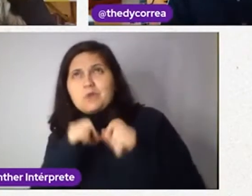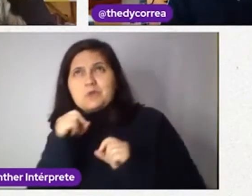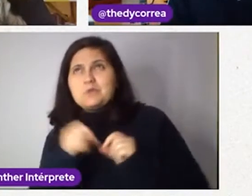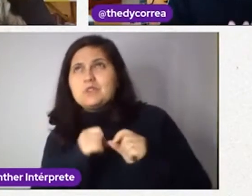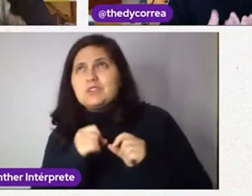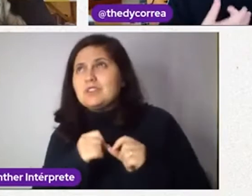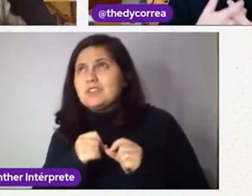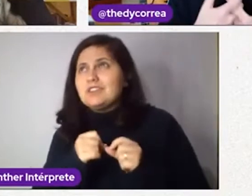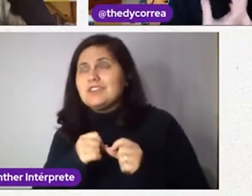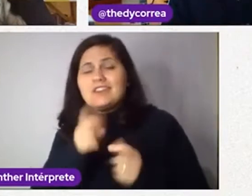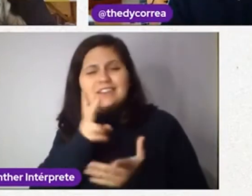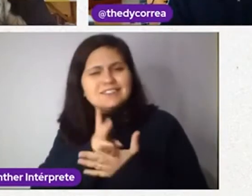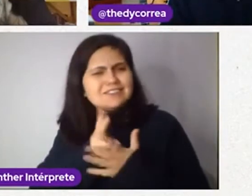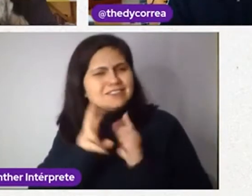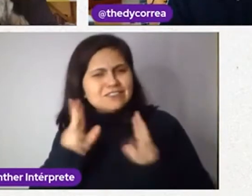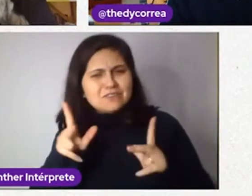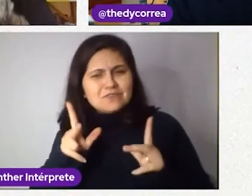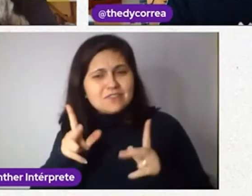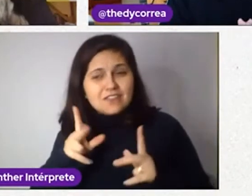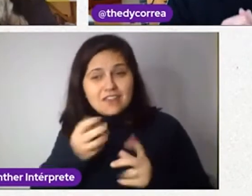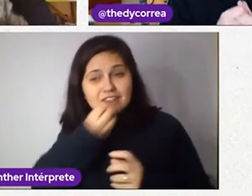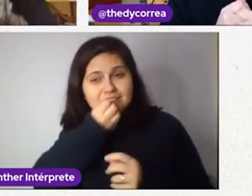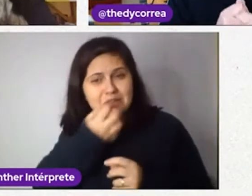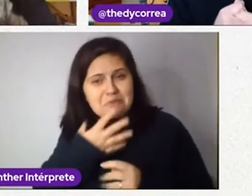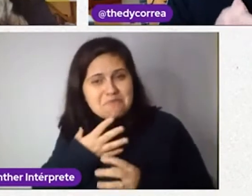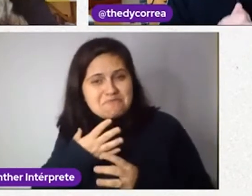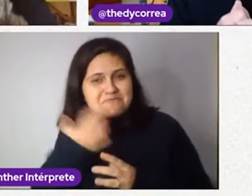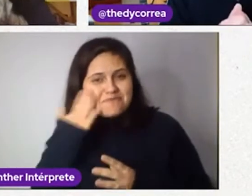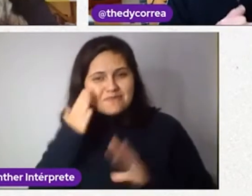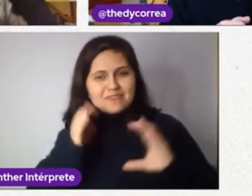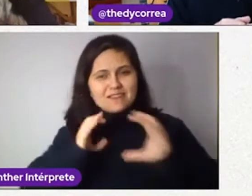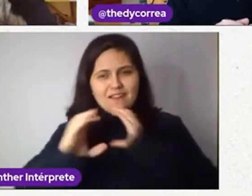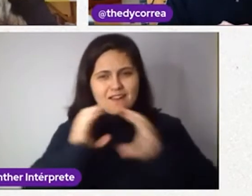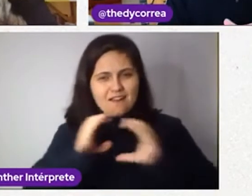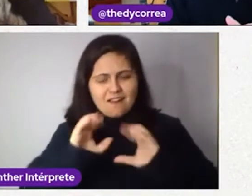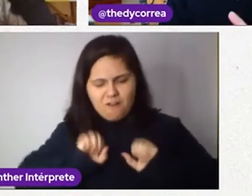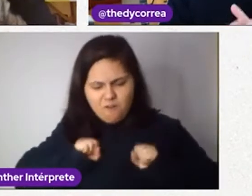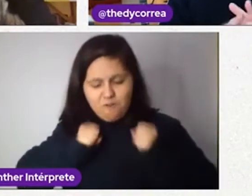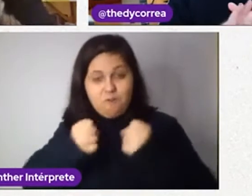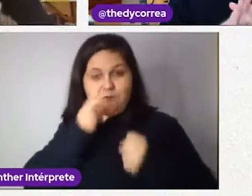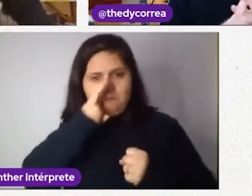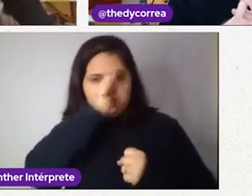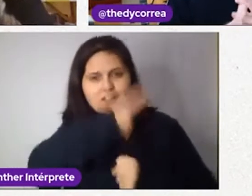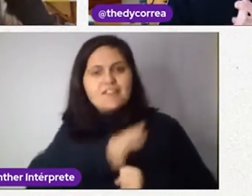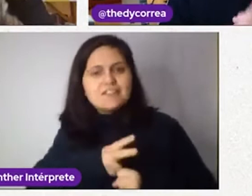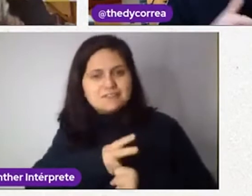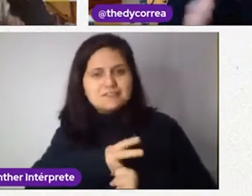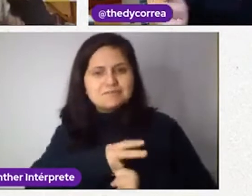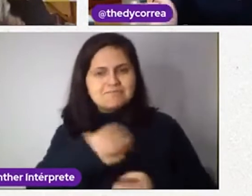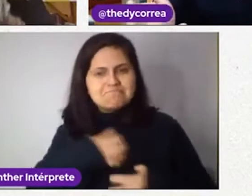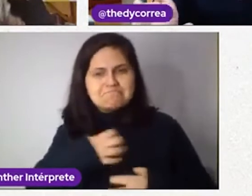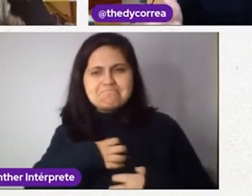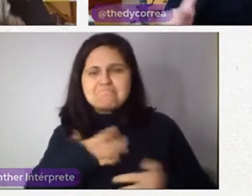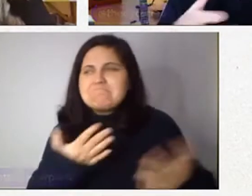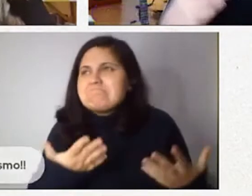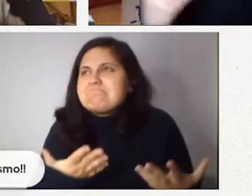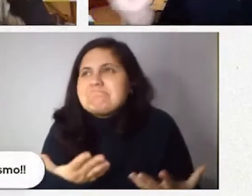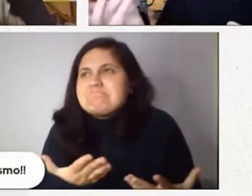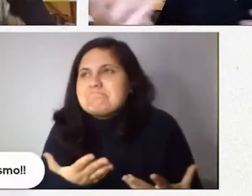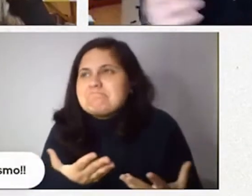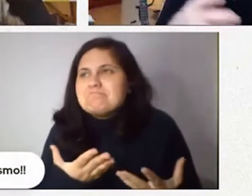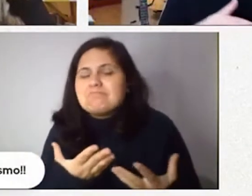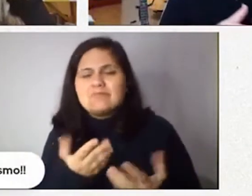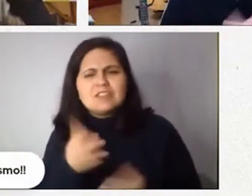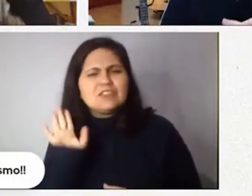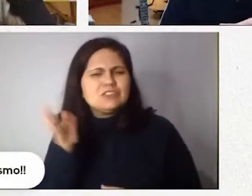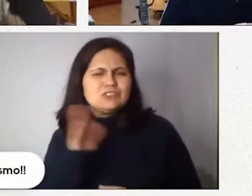é sempre diferente, que é sempre bom, que é sempre forte, intenso. Nas lives, a gente já